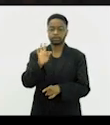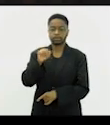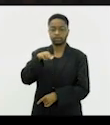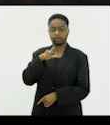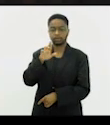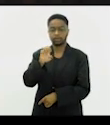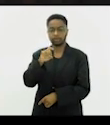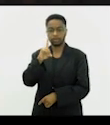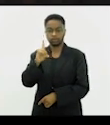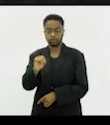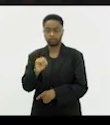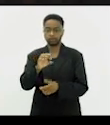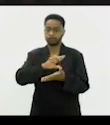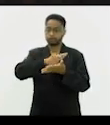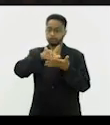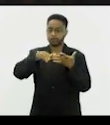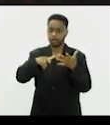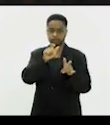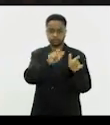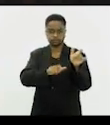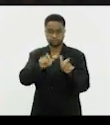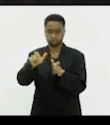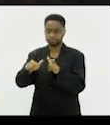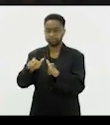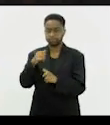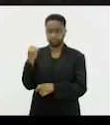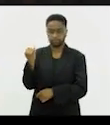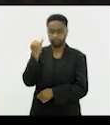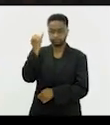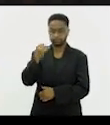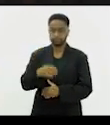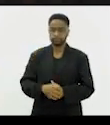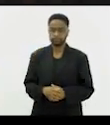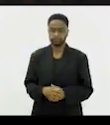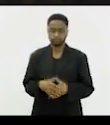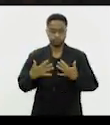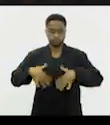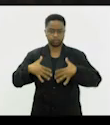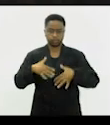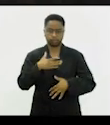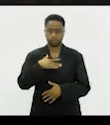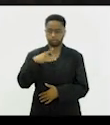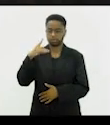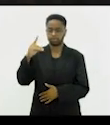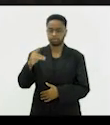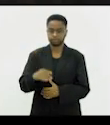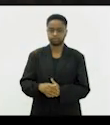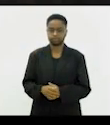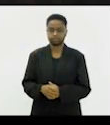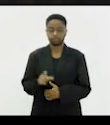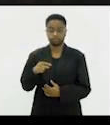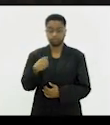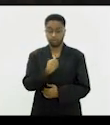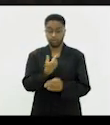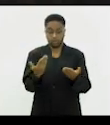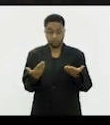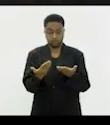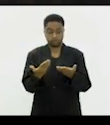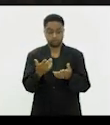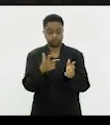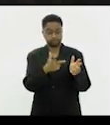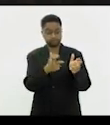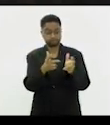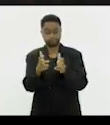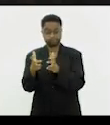Guimarães, Teotônio Vilela, Paulo Brossard, meu Deus do céu. E a gente olha hoje